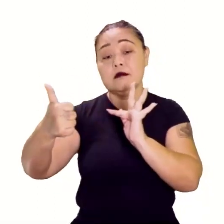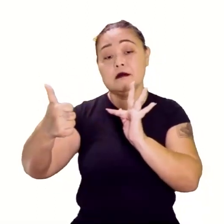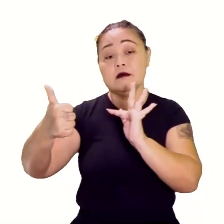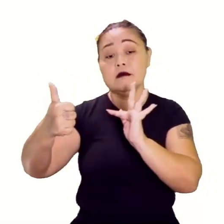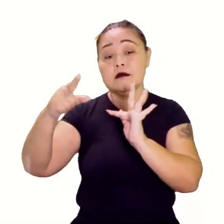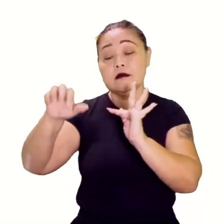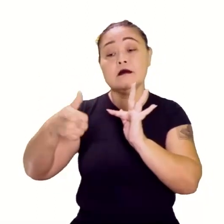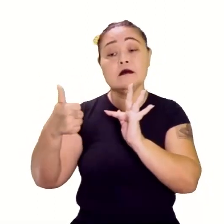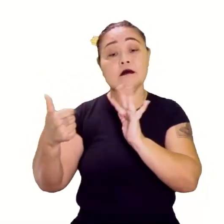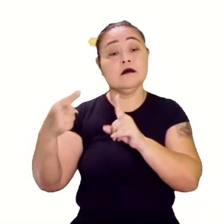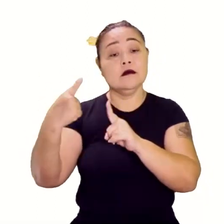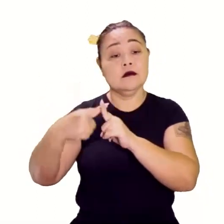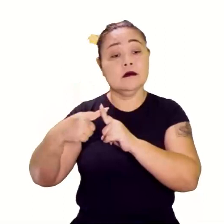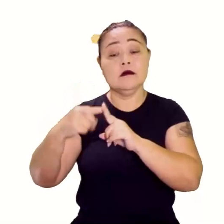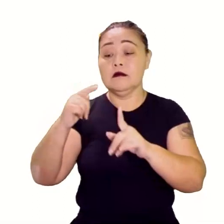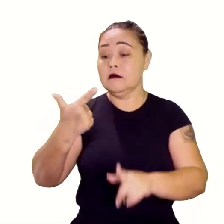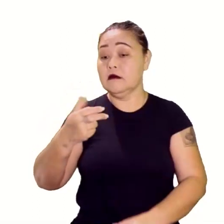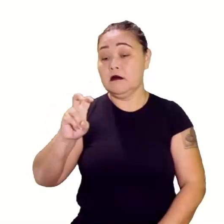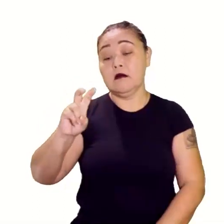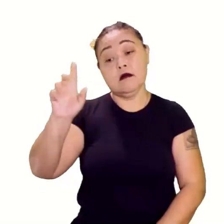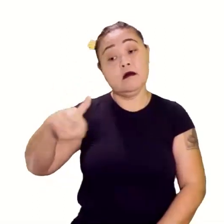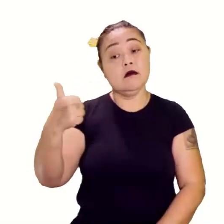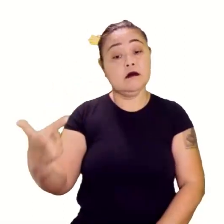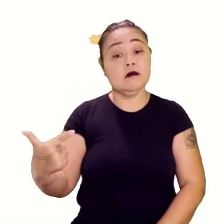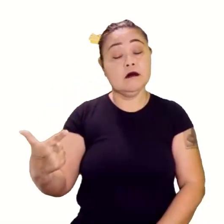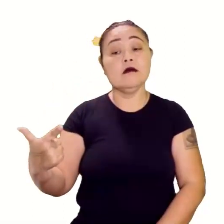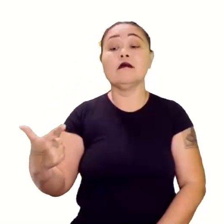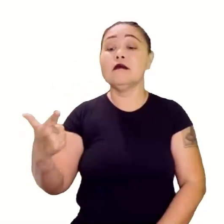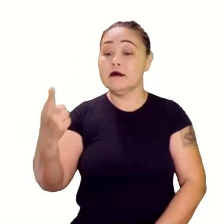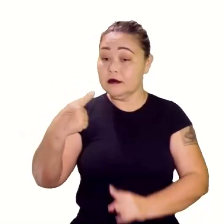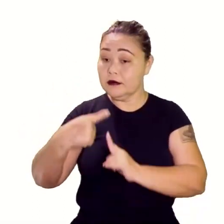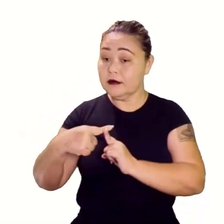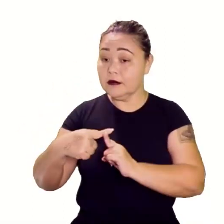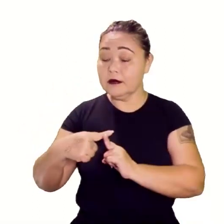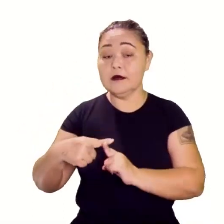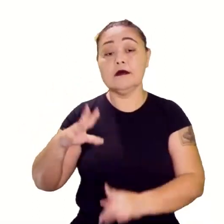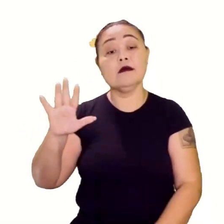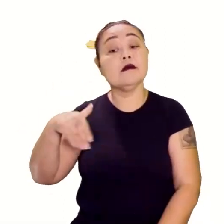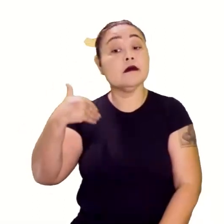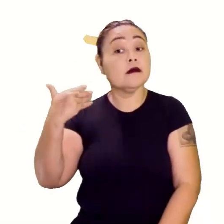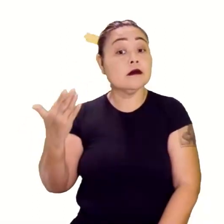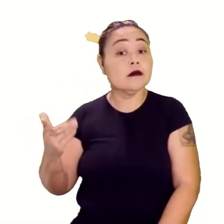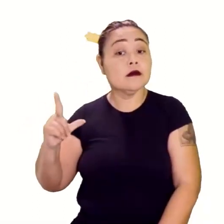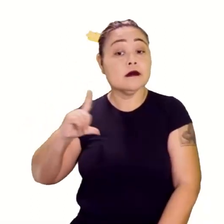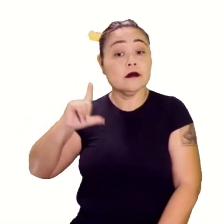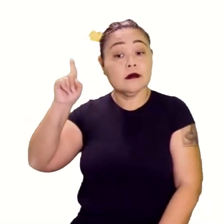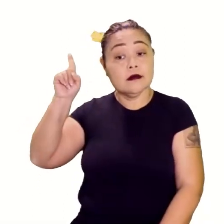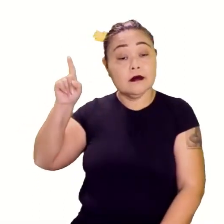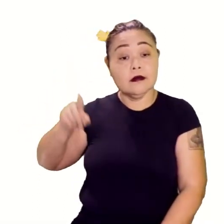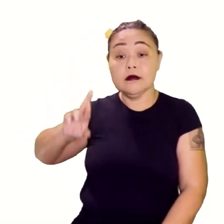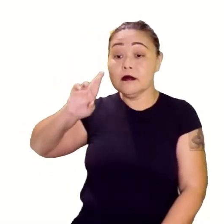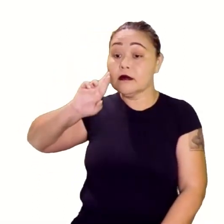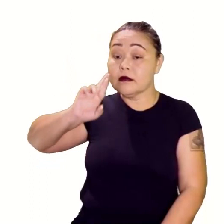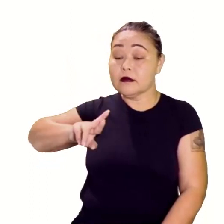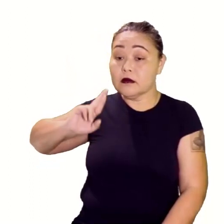Vai dar 1 positivo? 1 positivo. E 25? 2 positivos. Então, já temos aqui a resolução, né? Olha aqui,